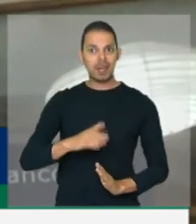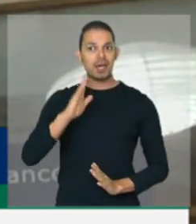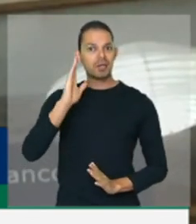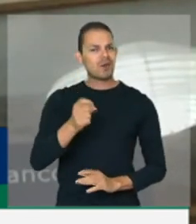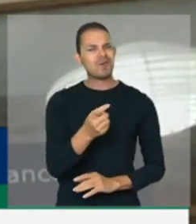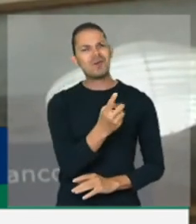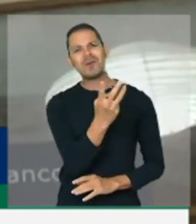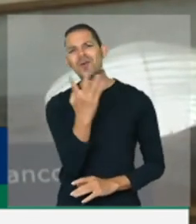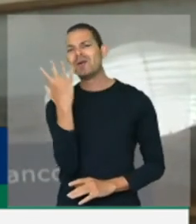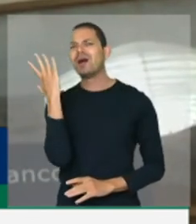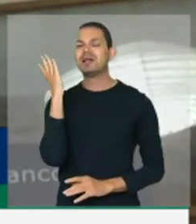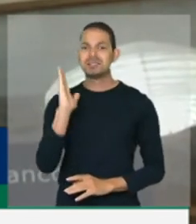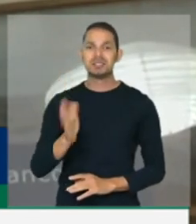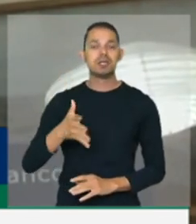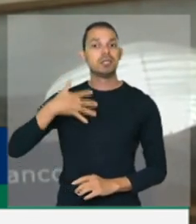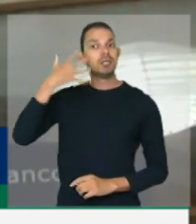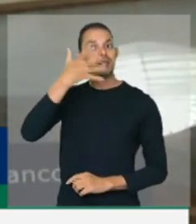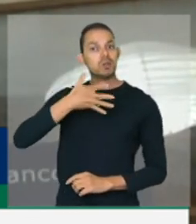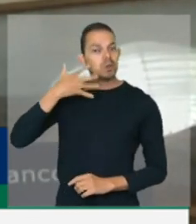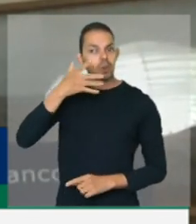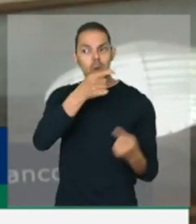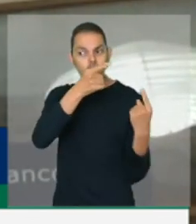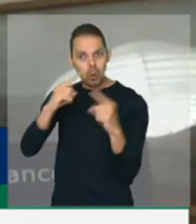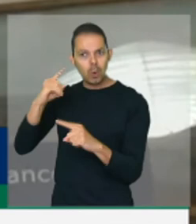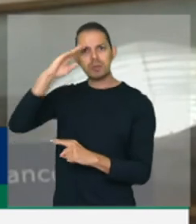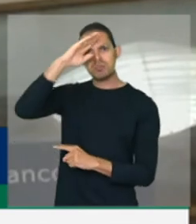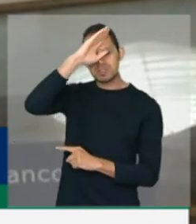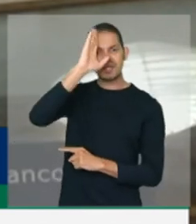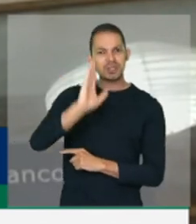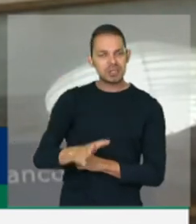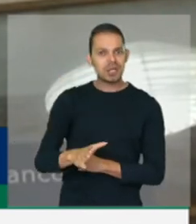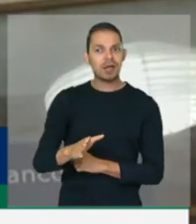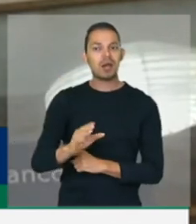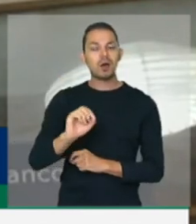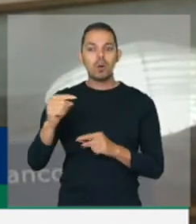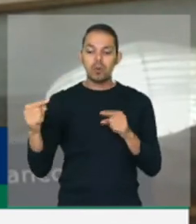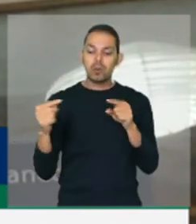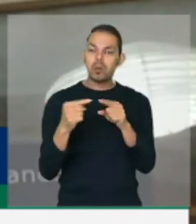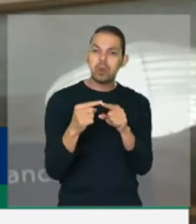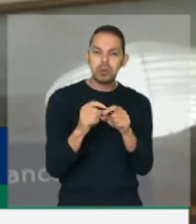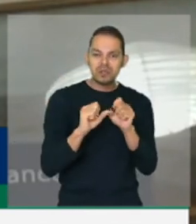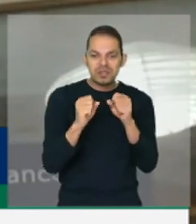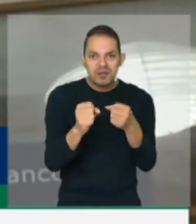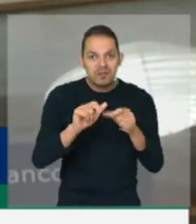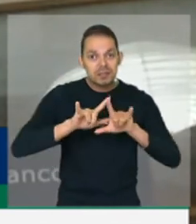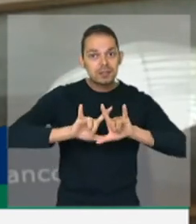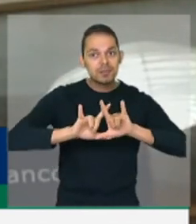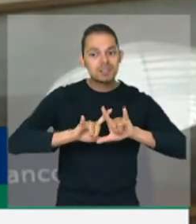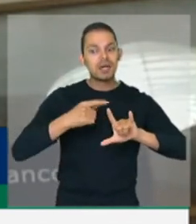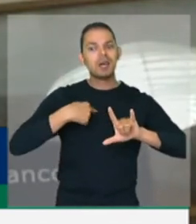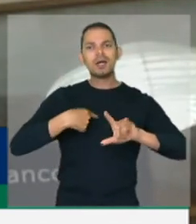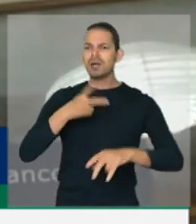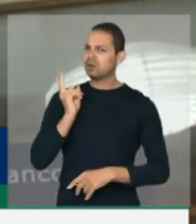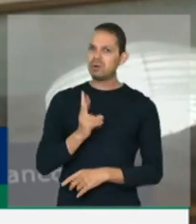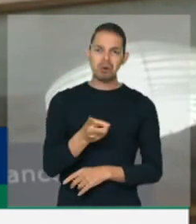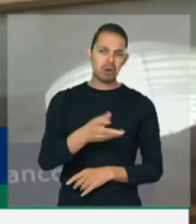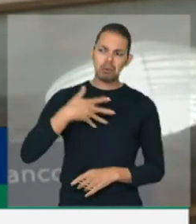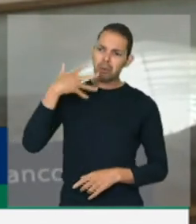várias vezes falas contra o presidente da República, o associando à defesa das milícias. E vou continuar